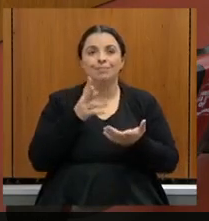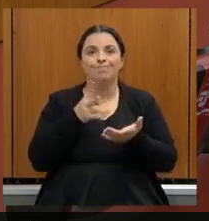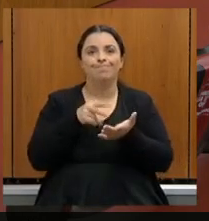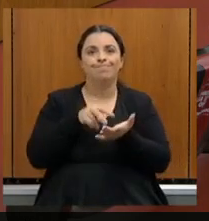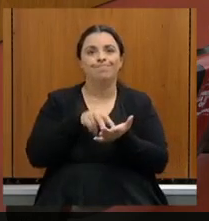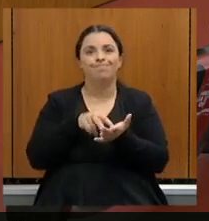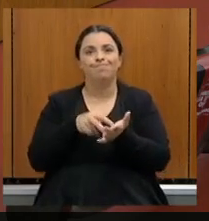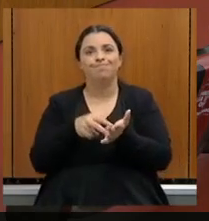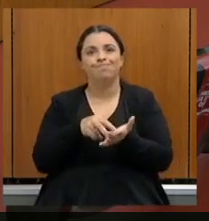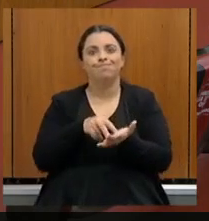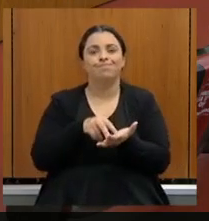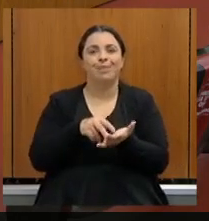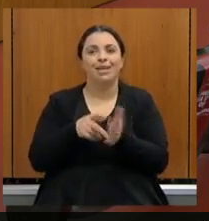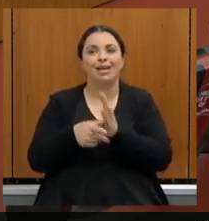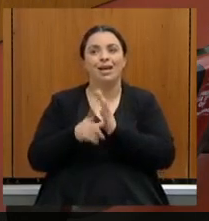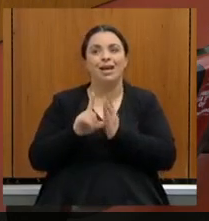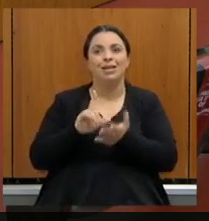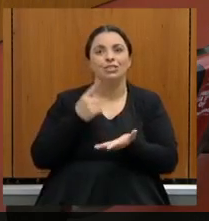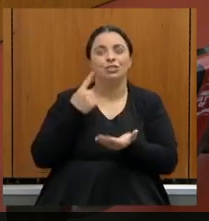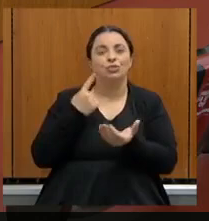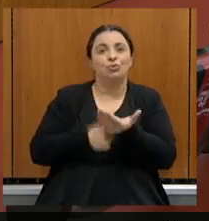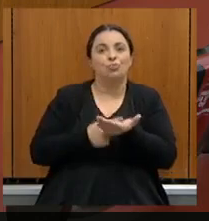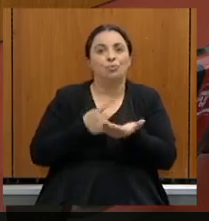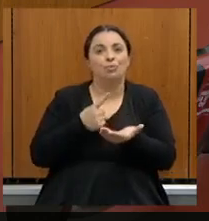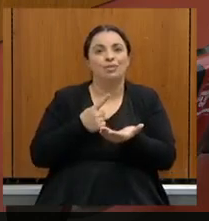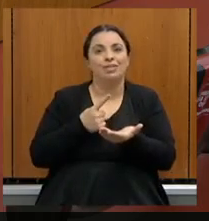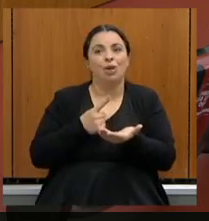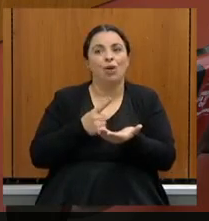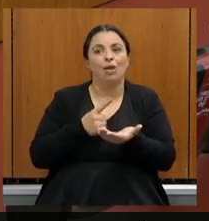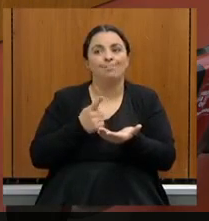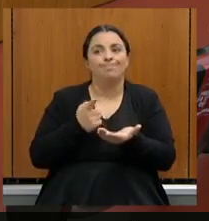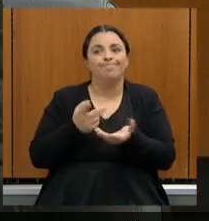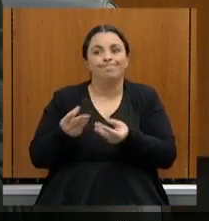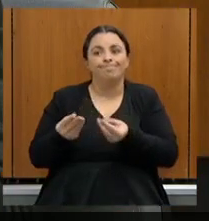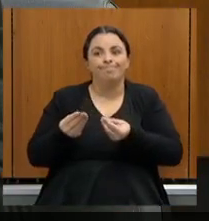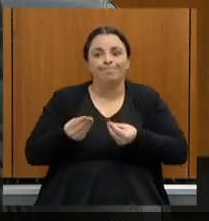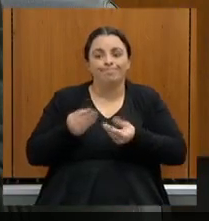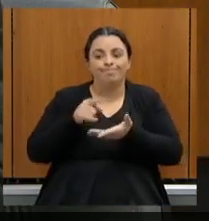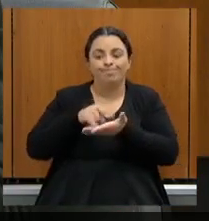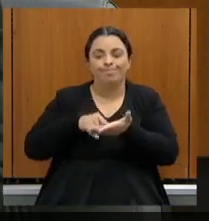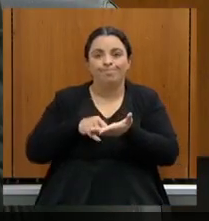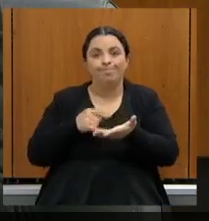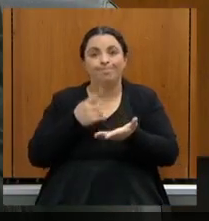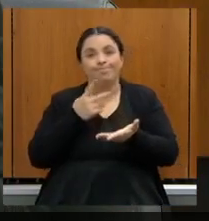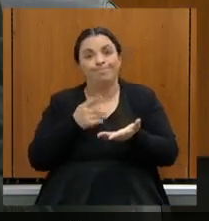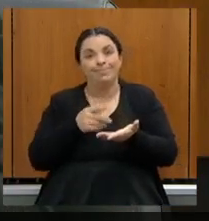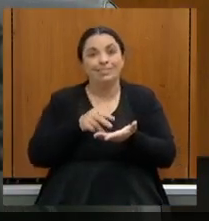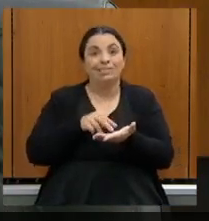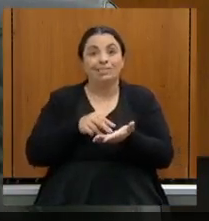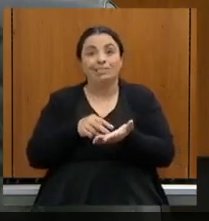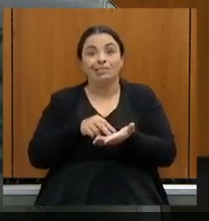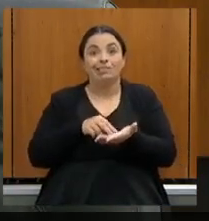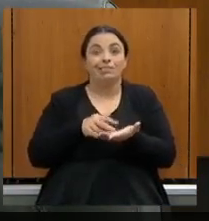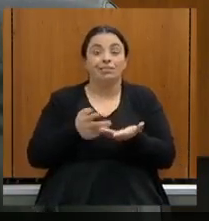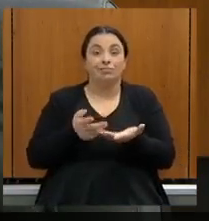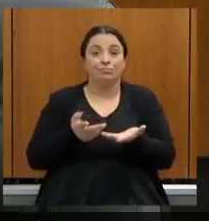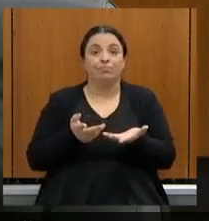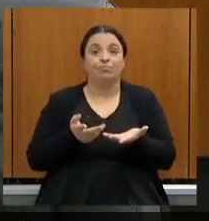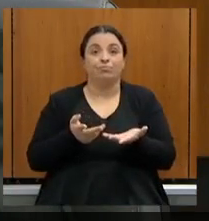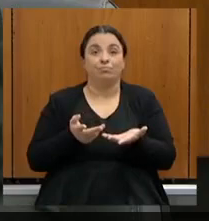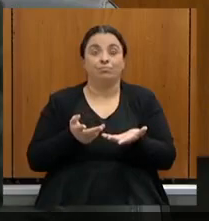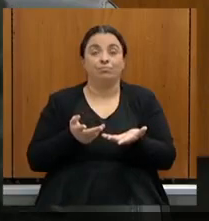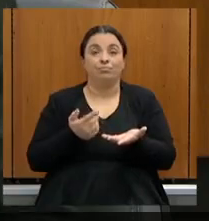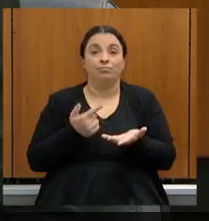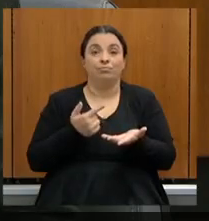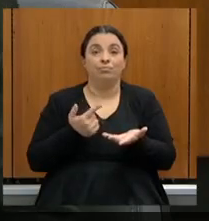comprometido com em levar, em convocar a reunião na próxima coisa. Eu respondi